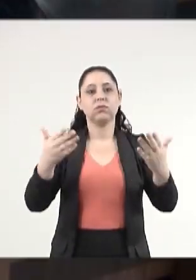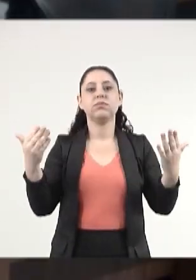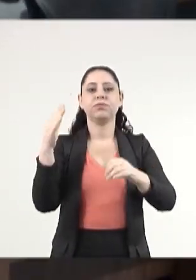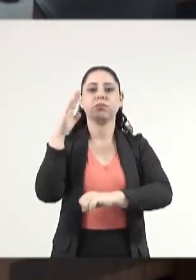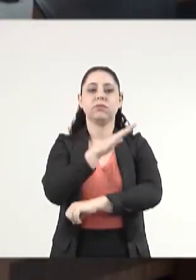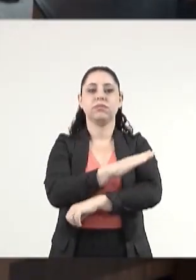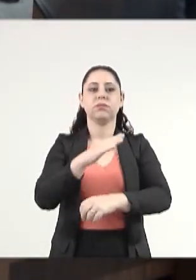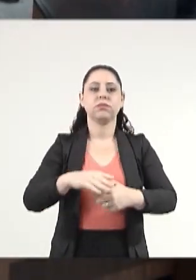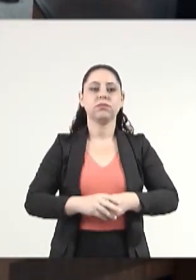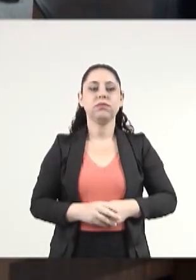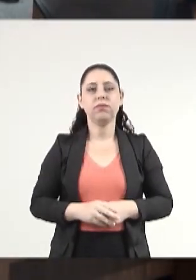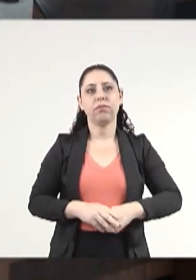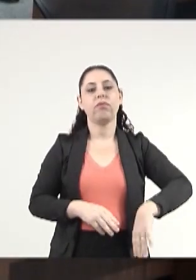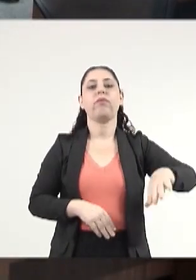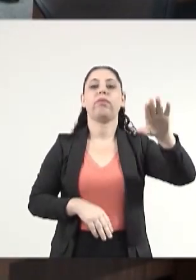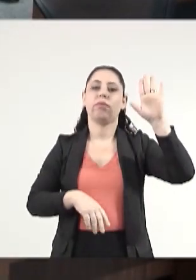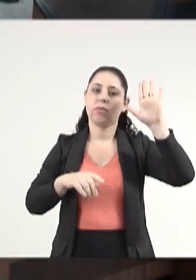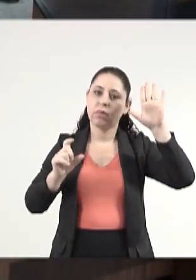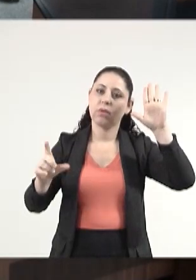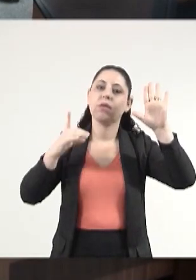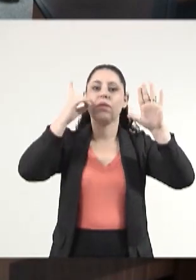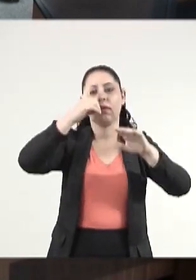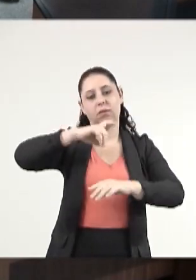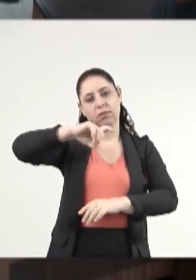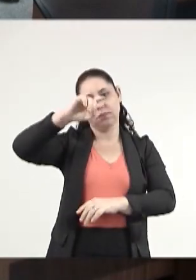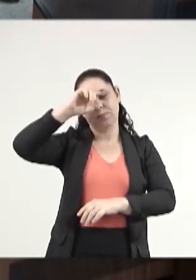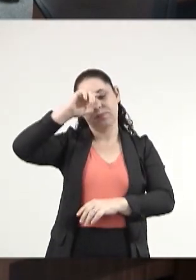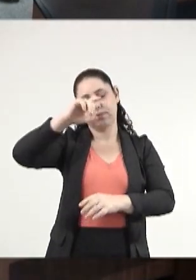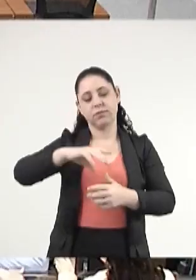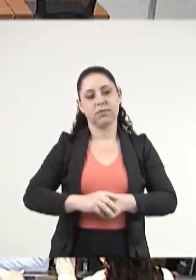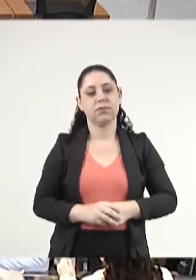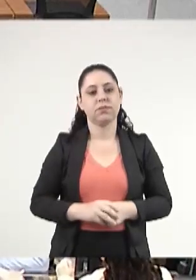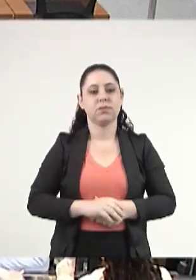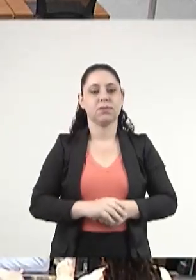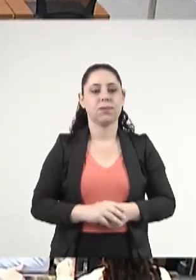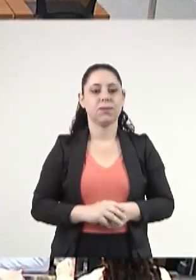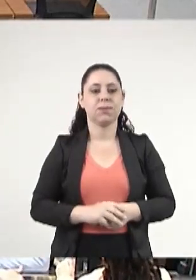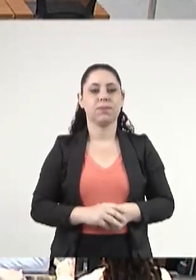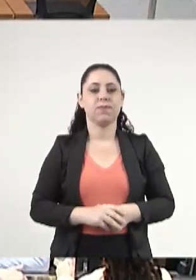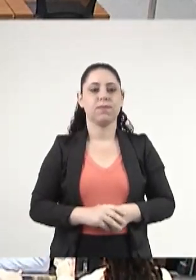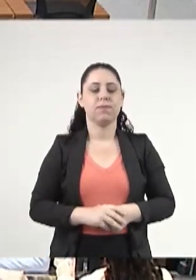hoje à tarde. Pela ordem, deputado Zeca do PT.